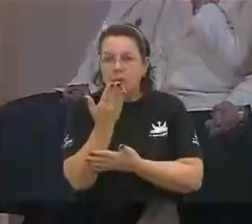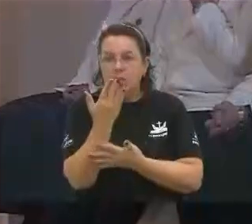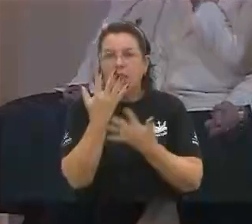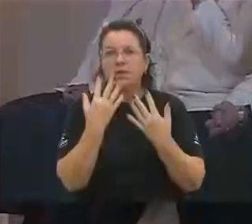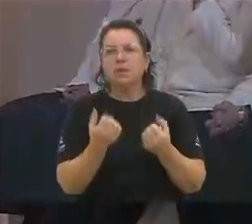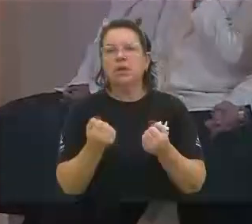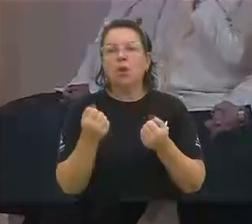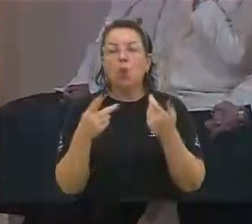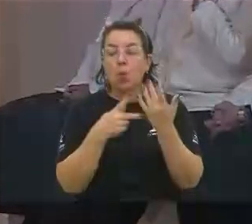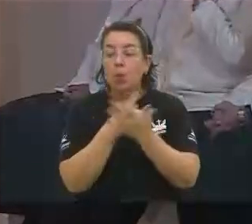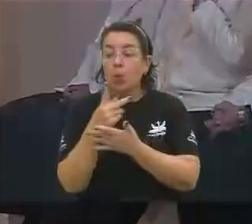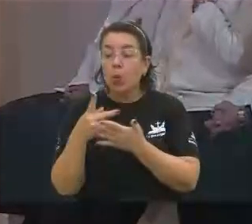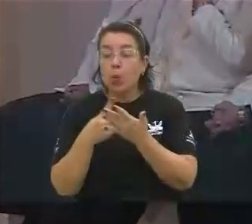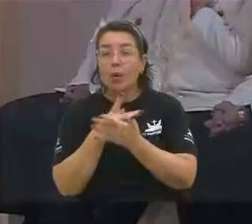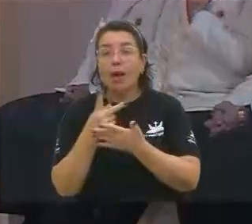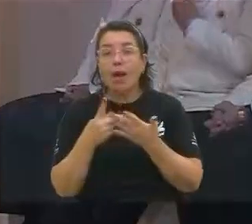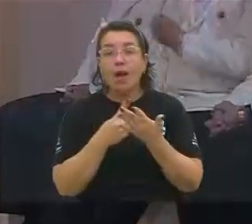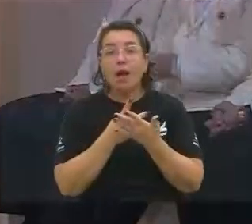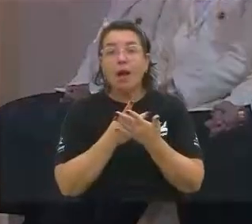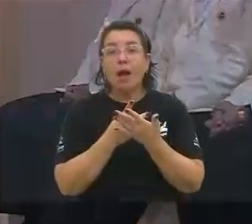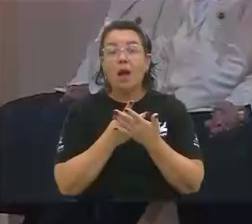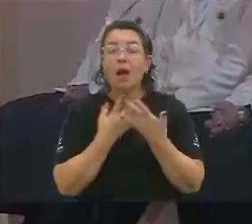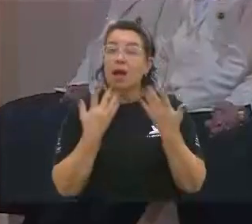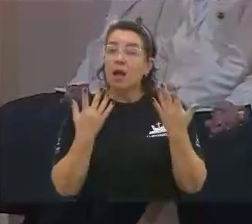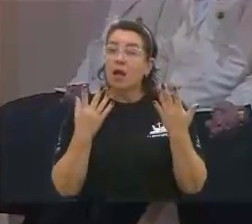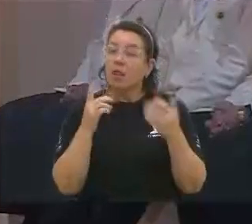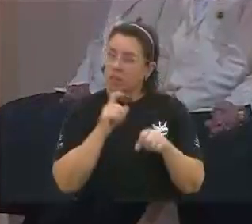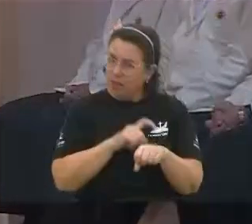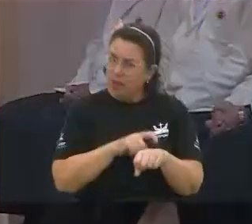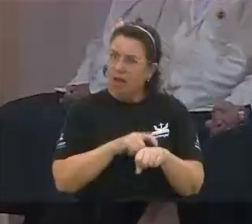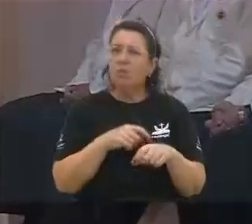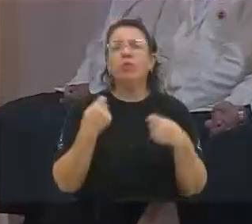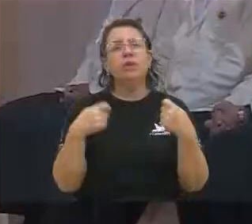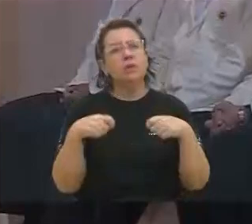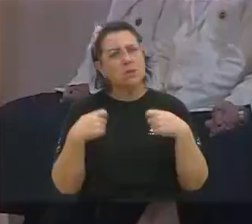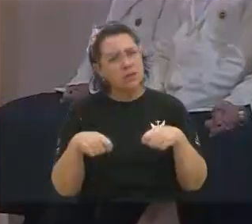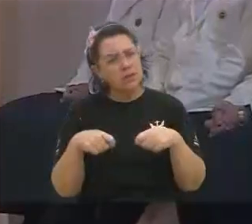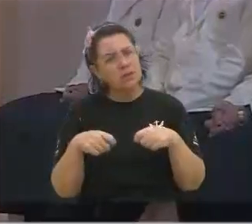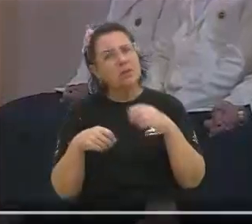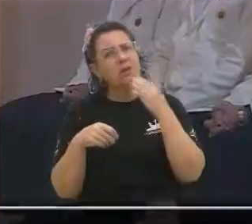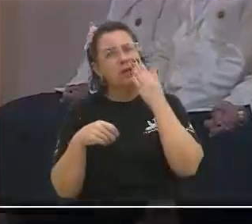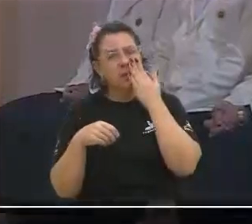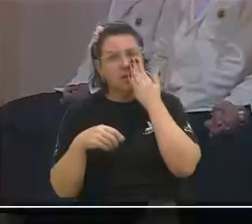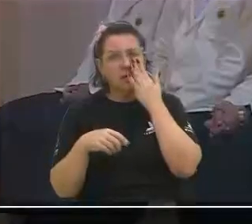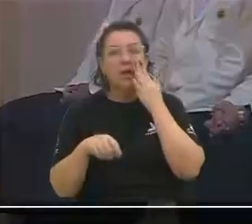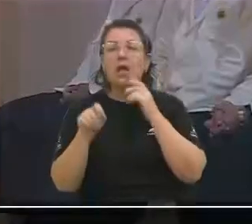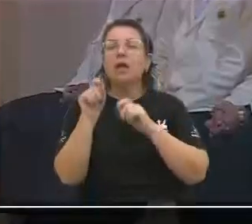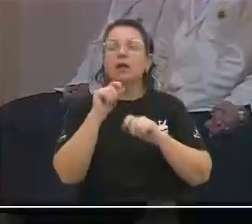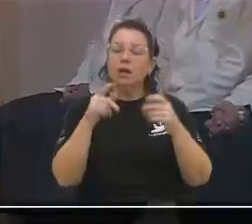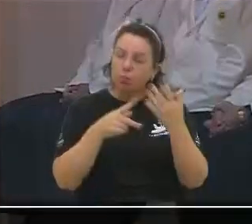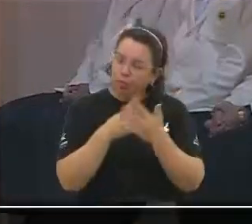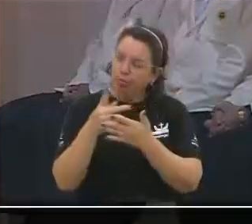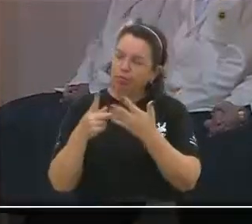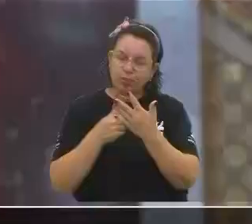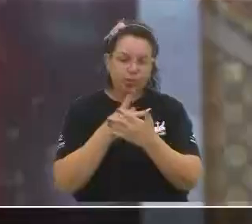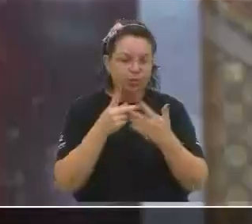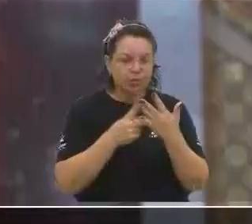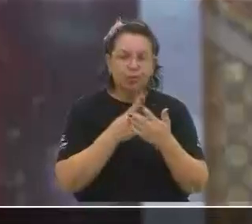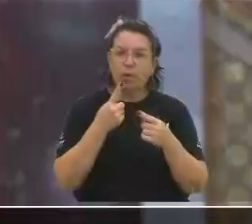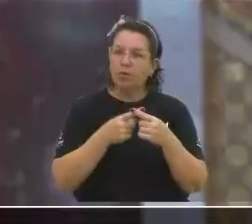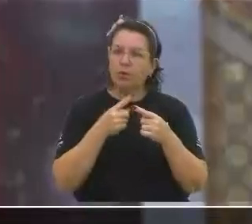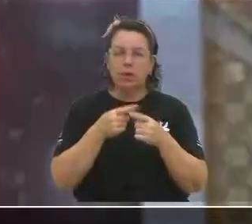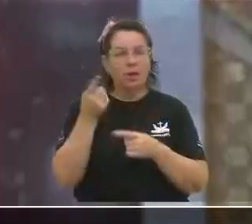procurar implica mais tempo quem está à procura é que não